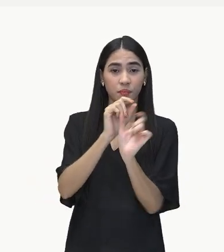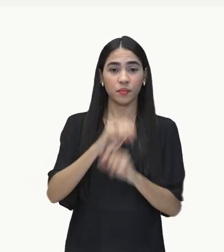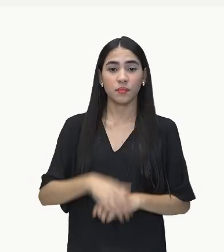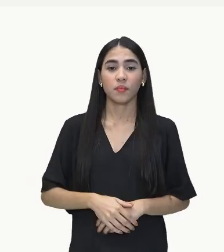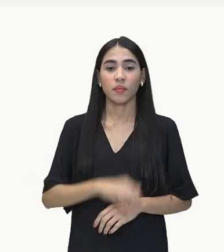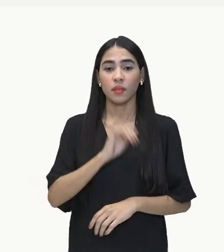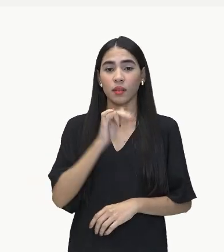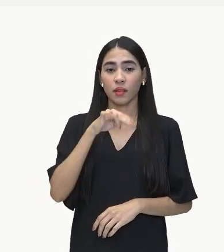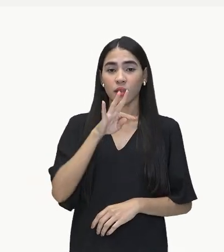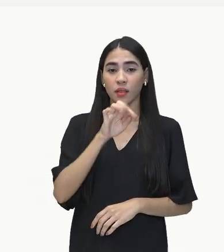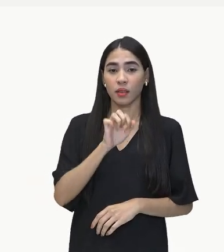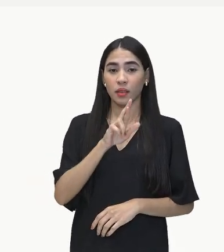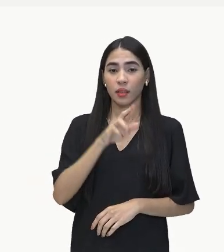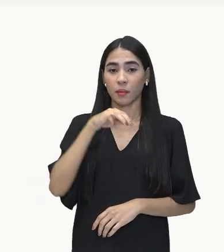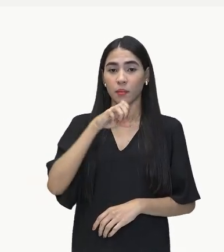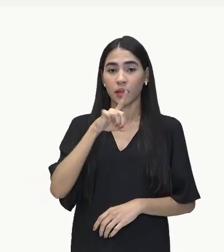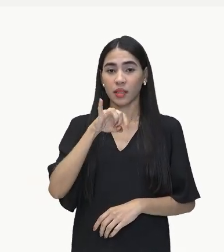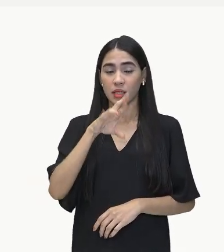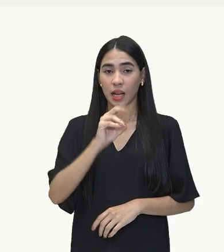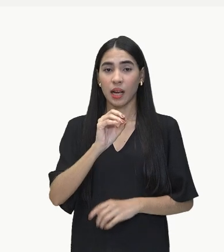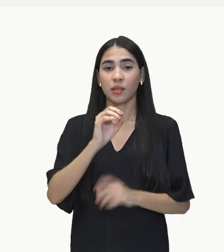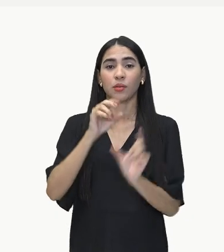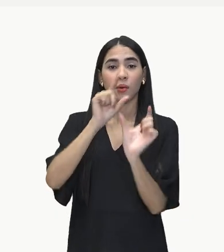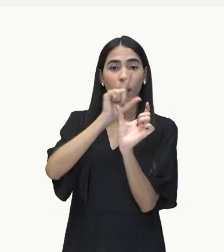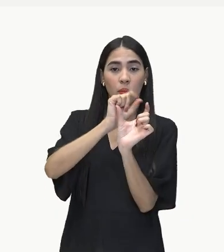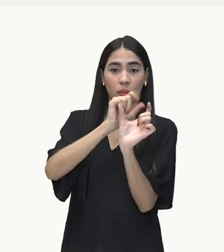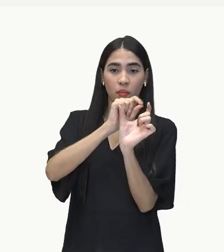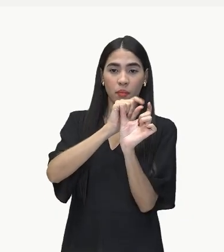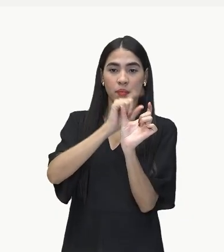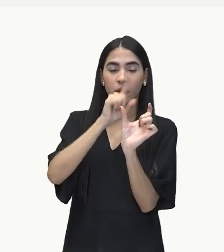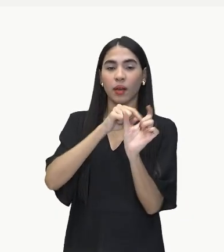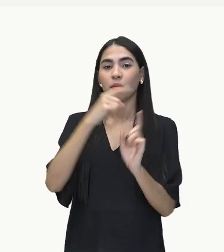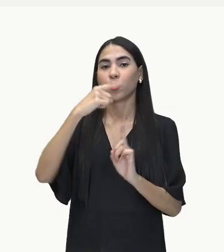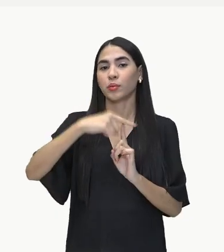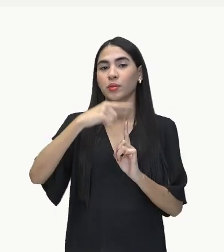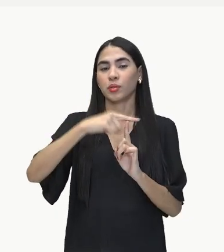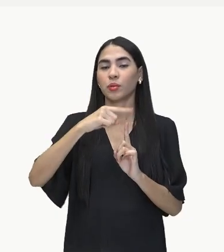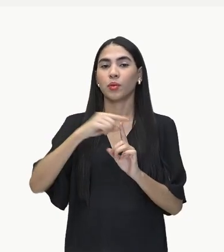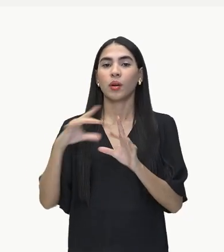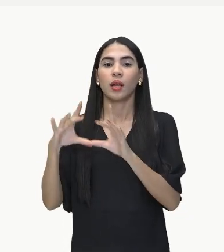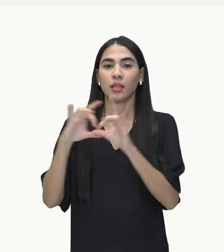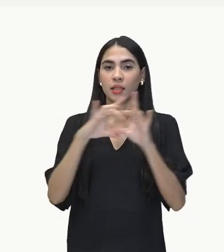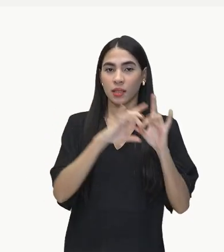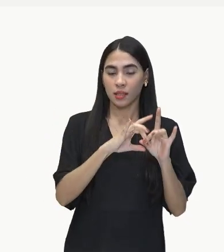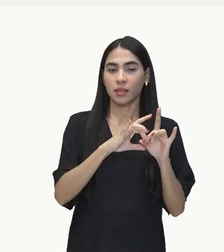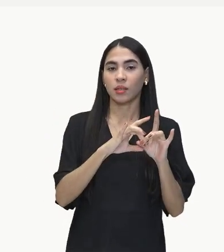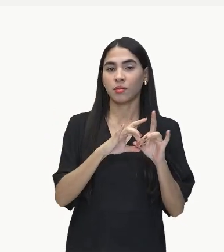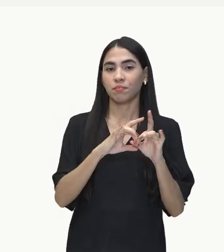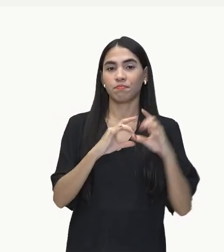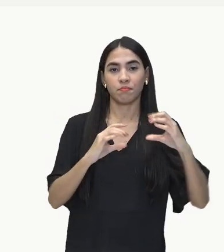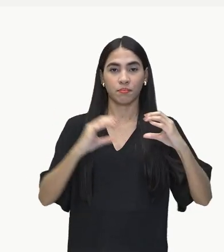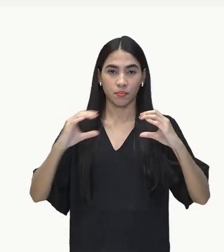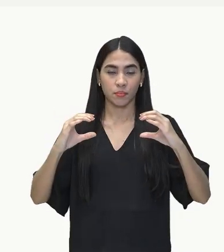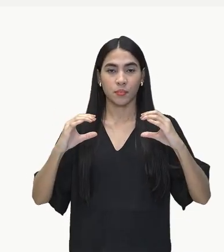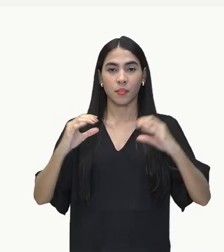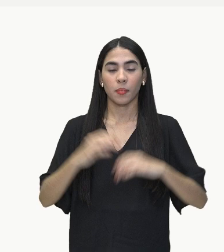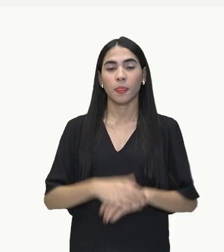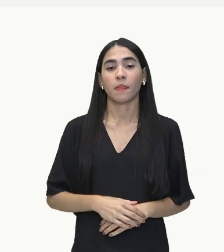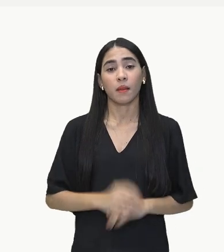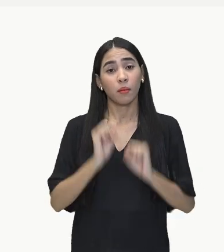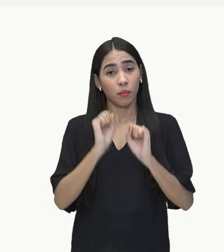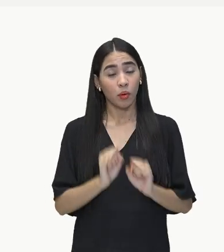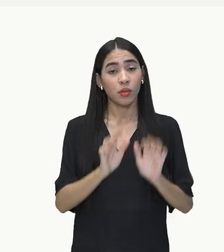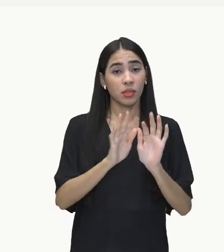que também é conhecido como infixo, que são os tipos de ligação entre carbonos, que pode